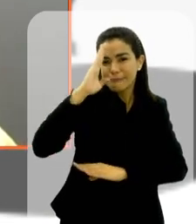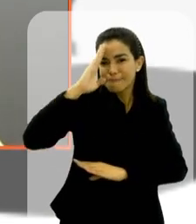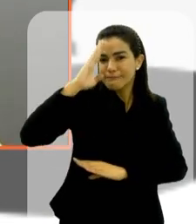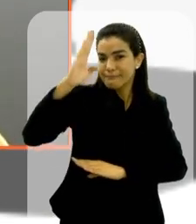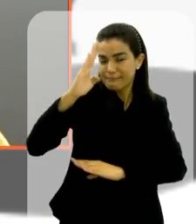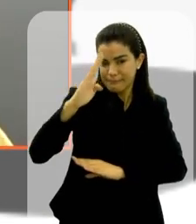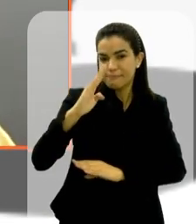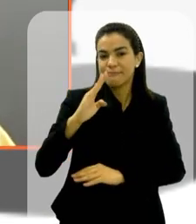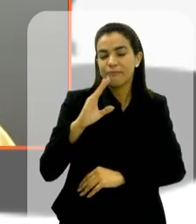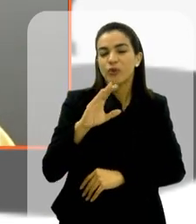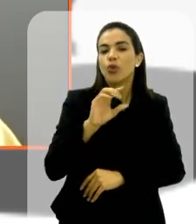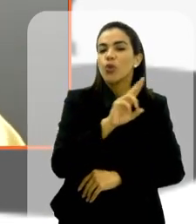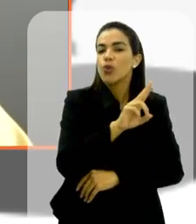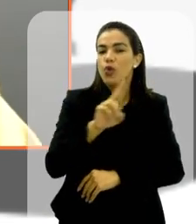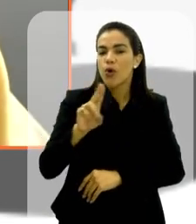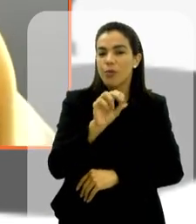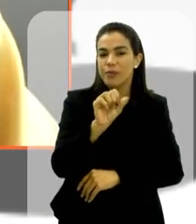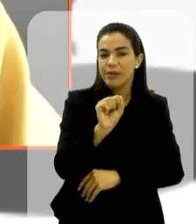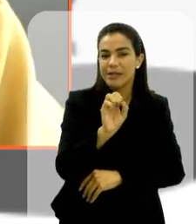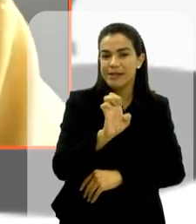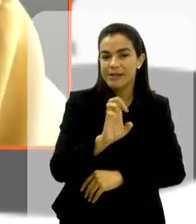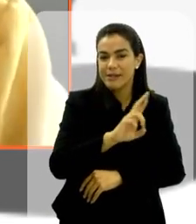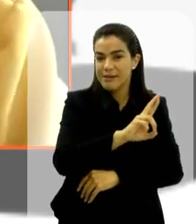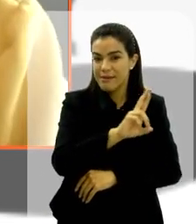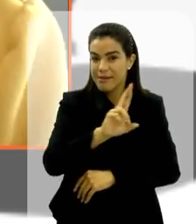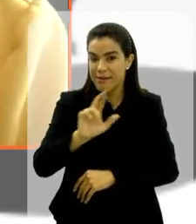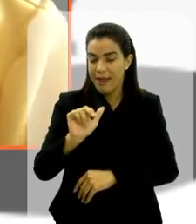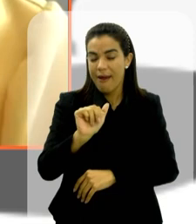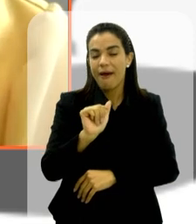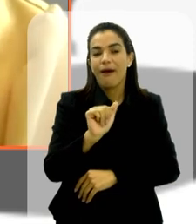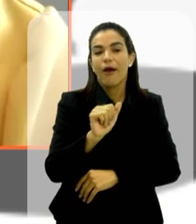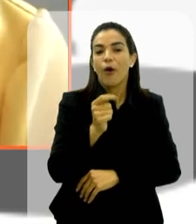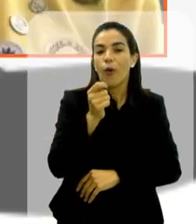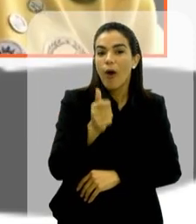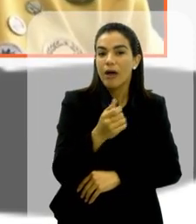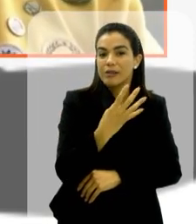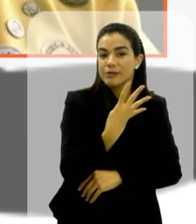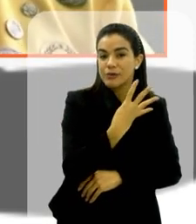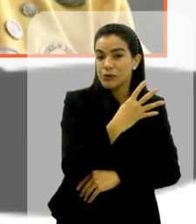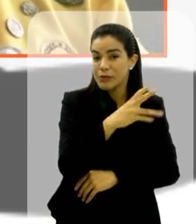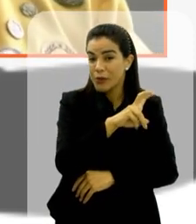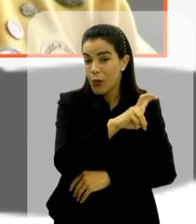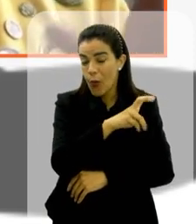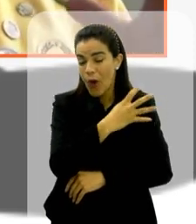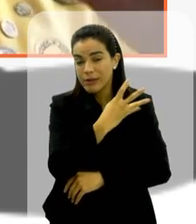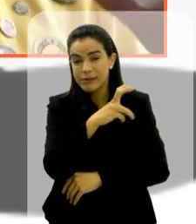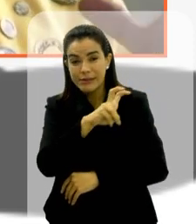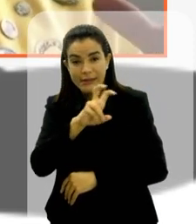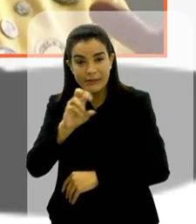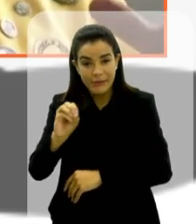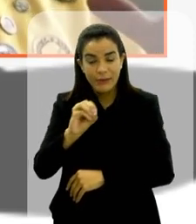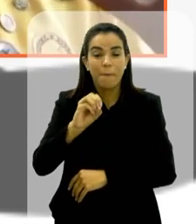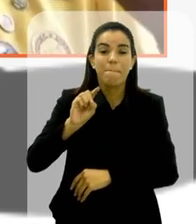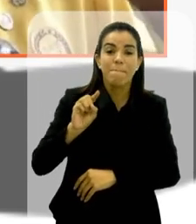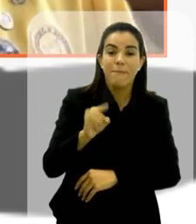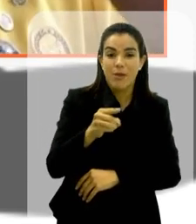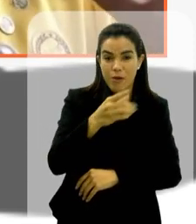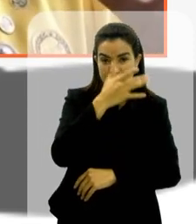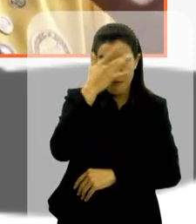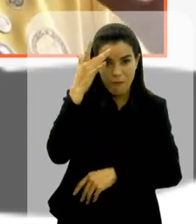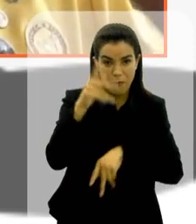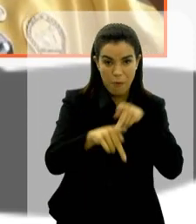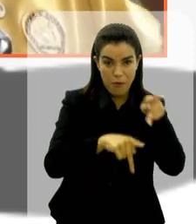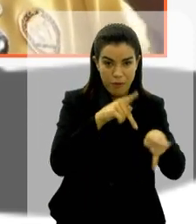que é o município da Serra, que tem quase 550 mil habitantes. Então, para vocês terem uma ideia,